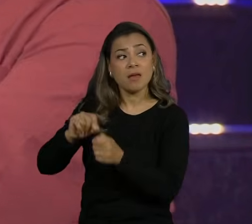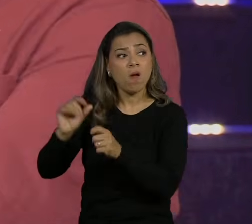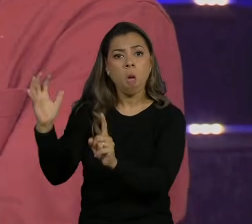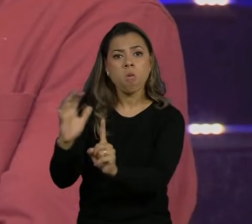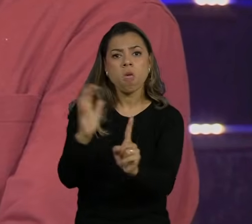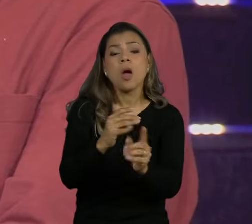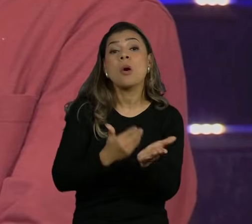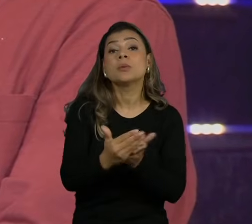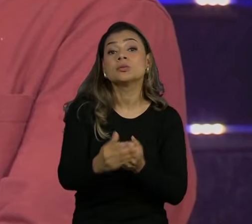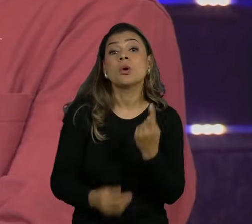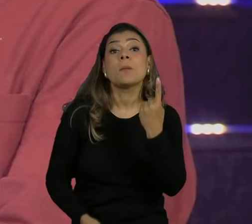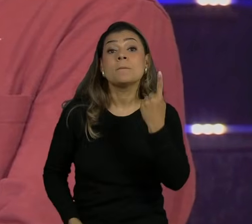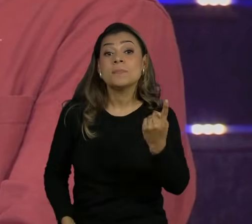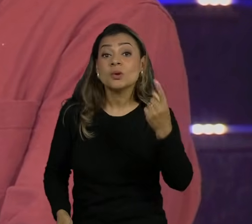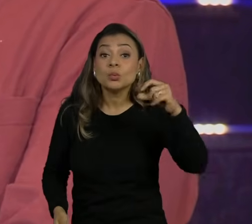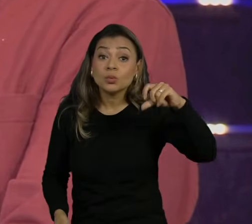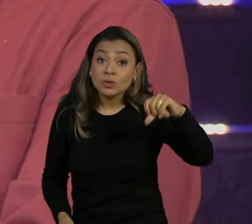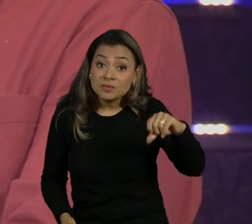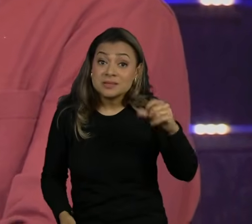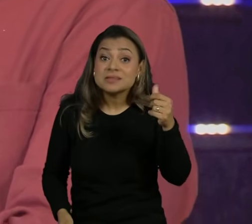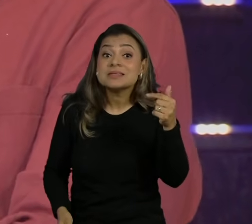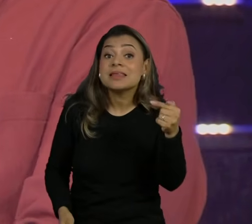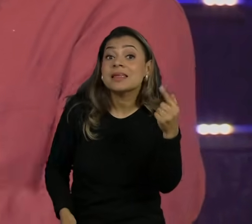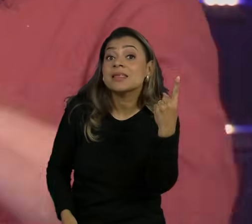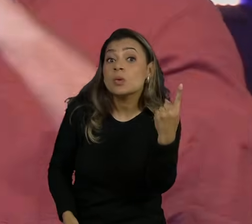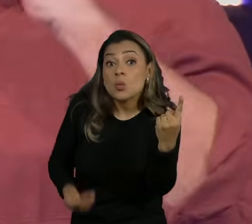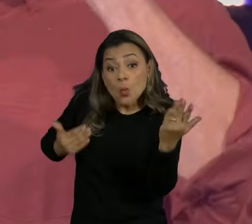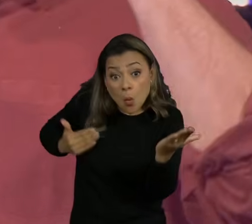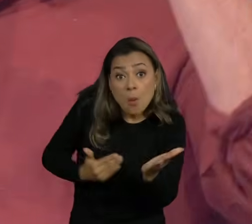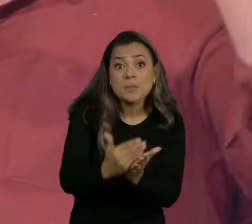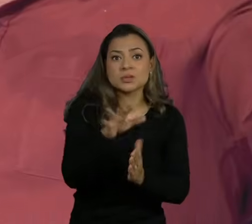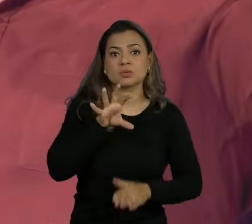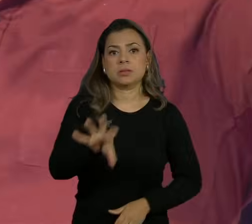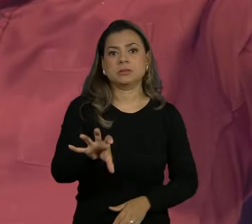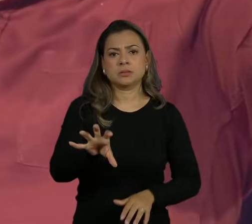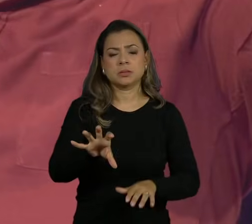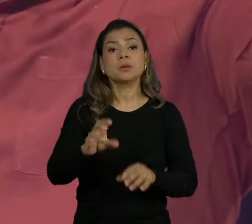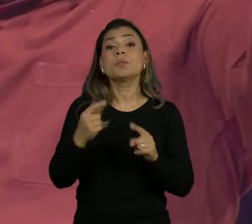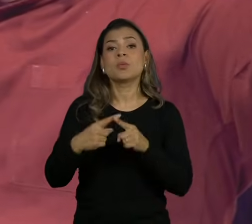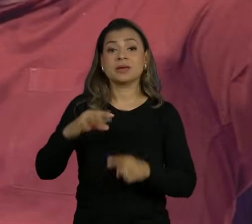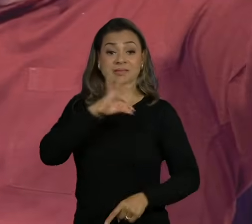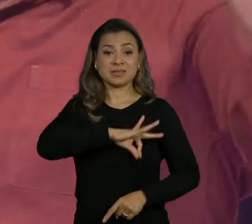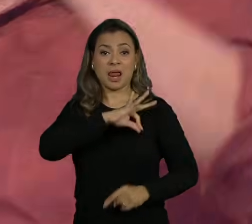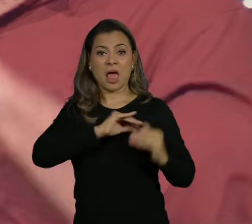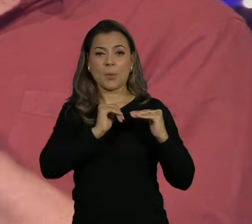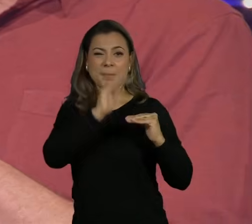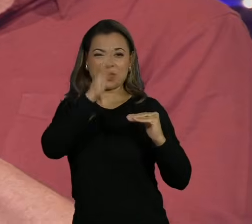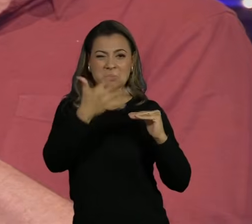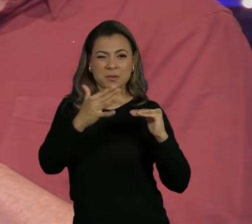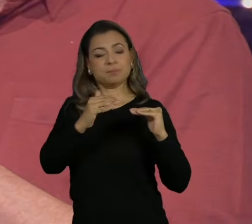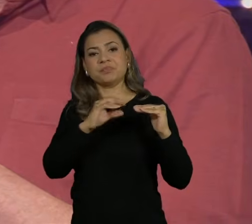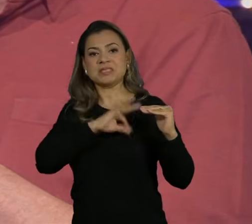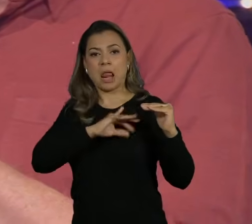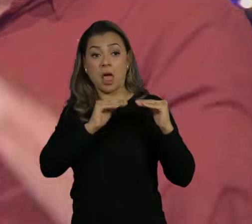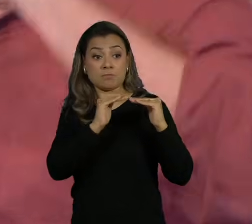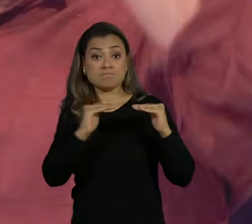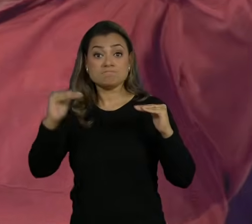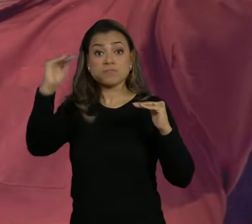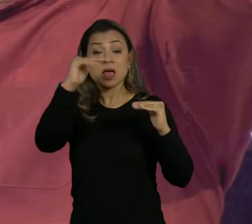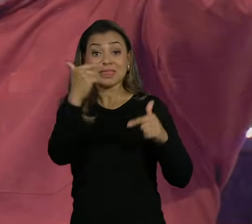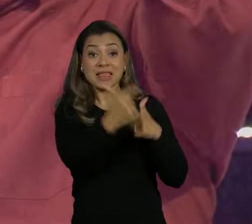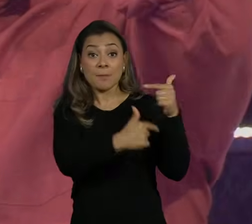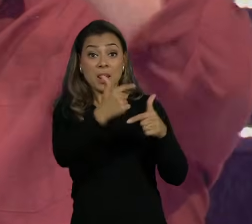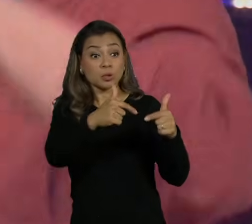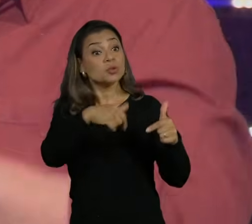em 1971, Thalita, né? Quando o salário médio dos trabalhadores